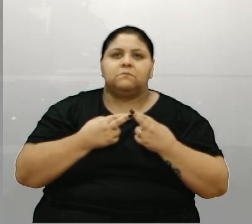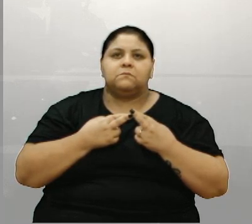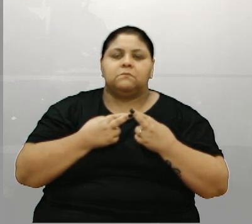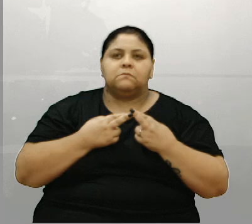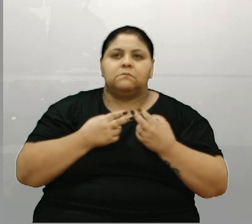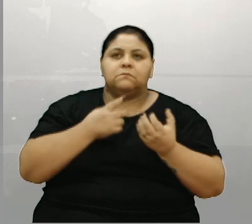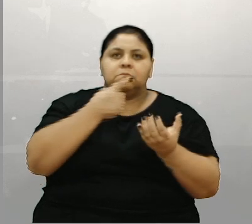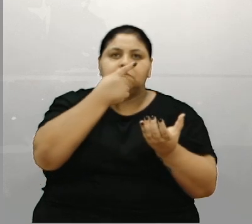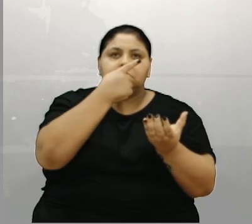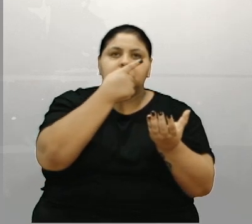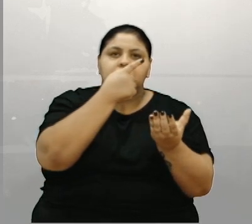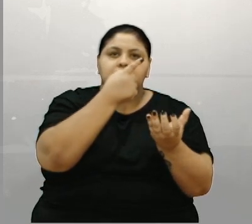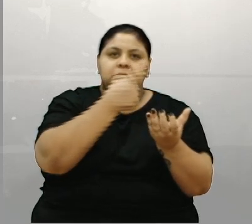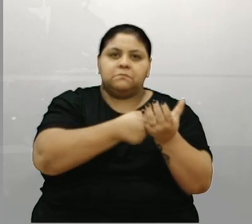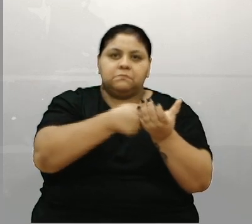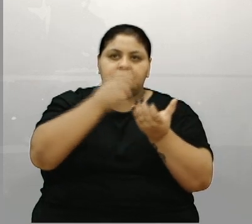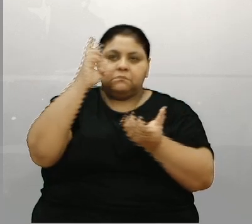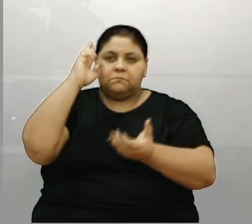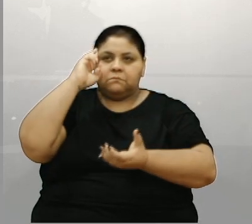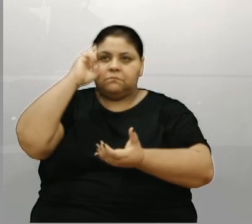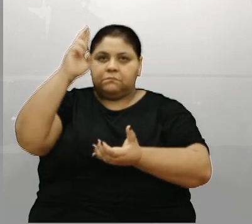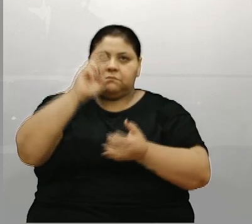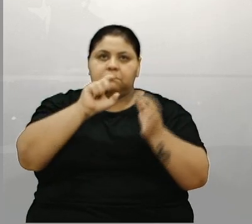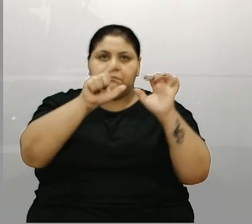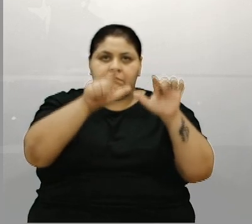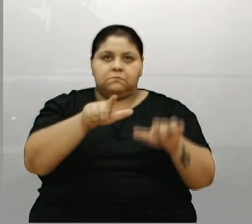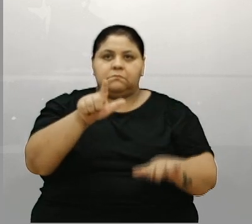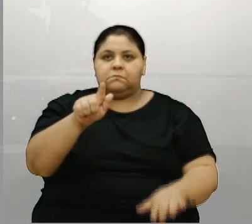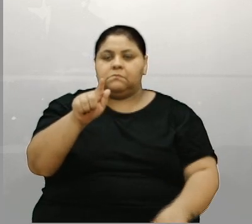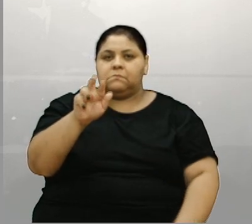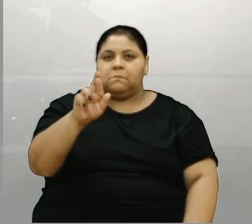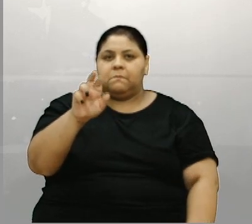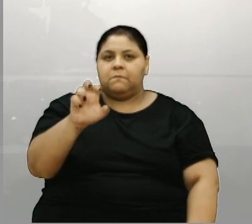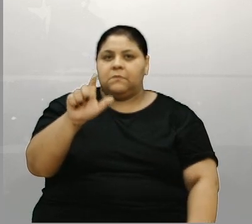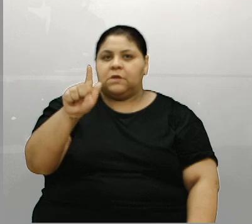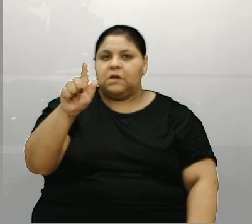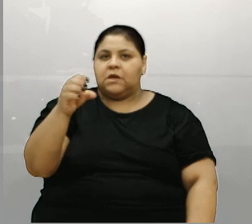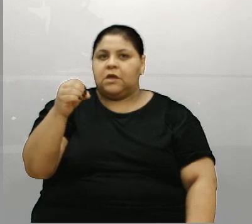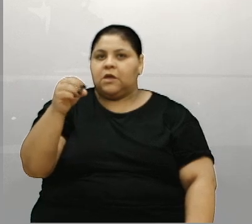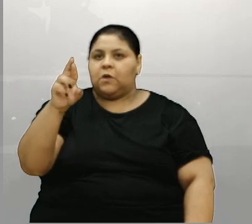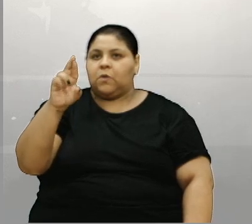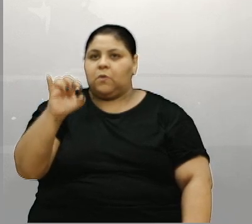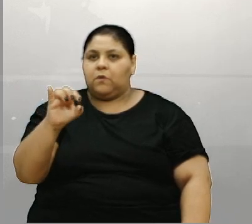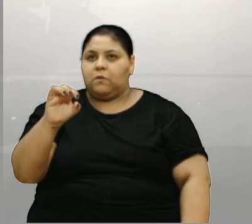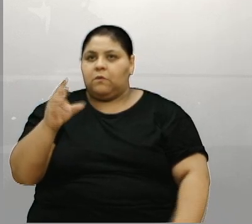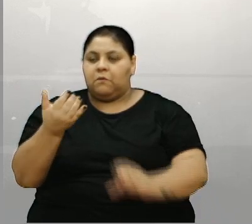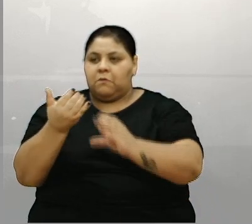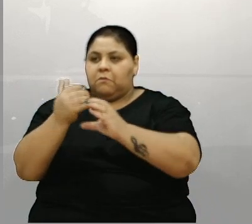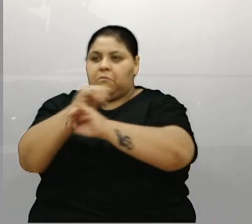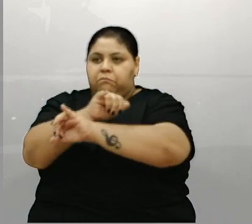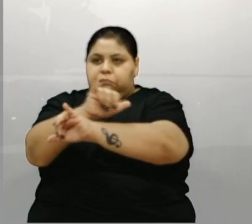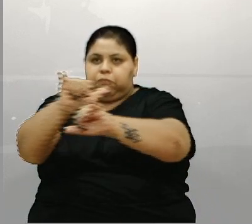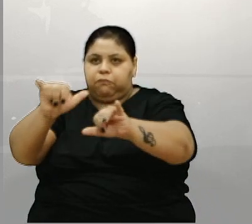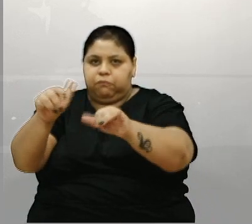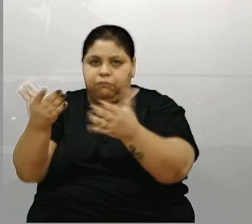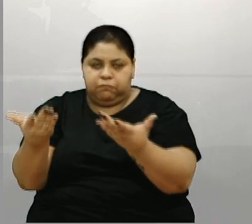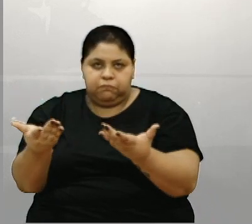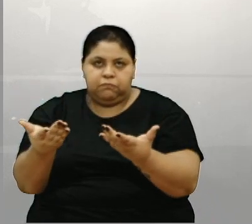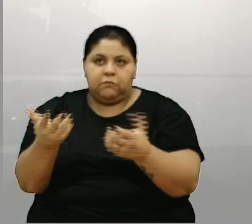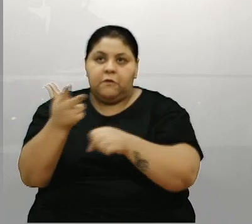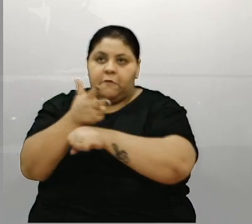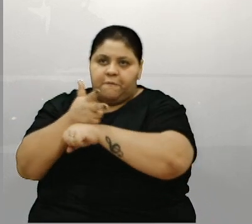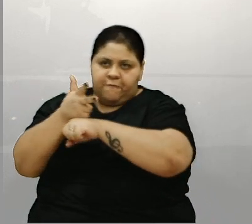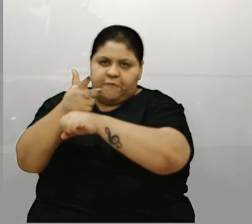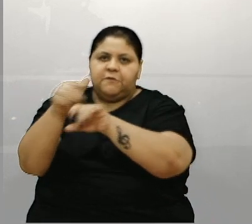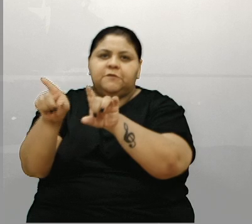agendei com a chefe de gabinete, a Grégora, levei para ela as informações, vídeos,